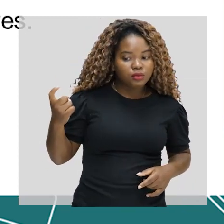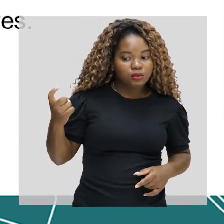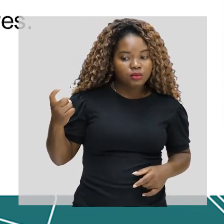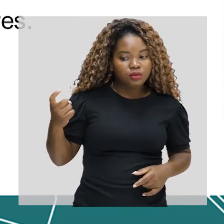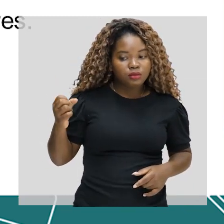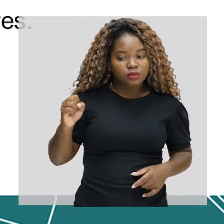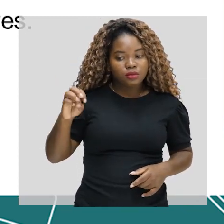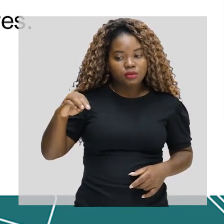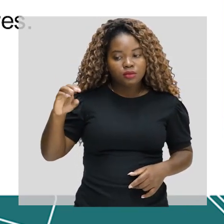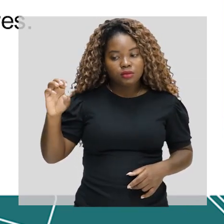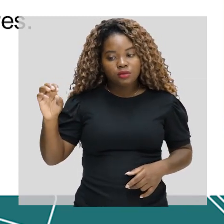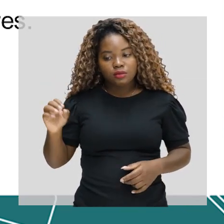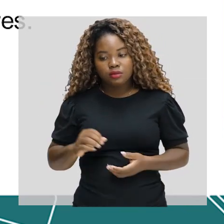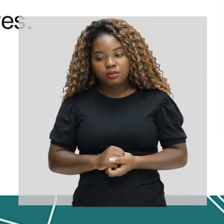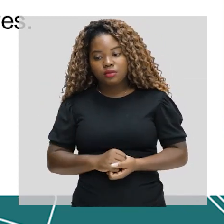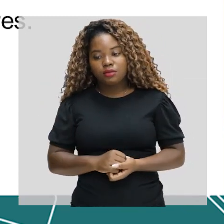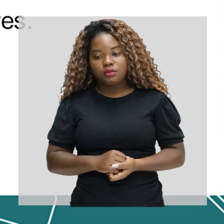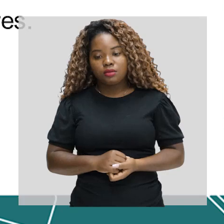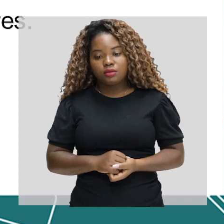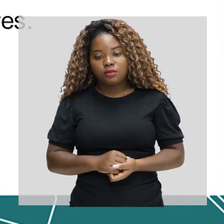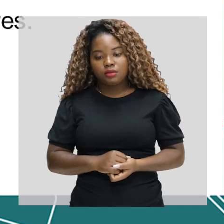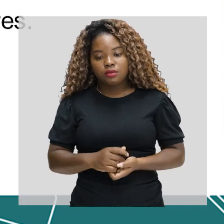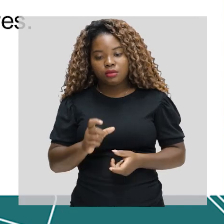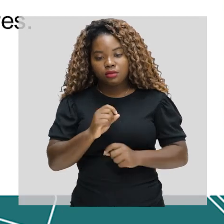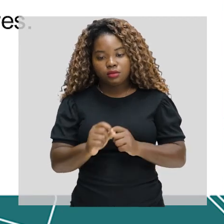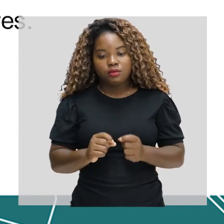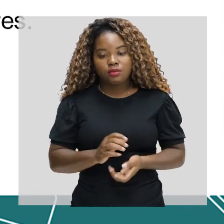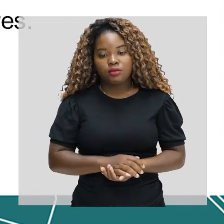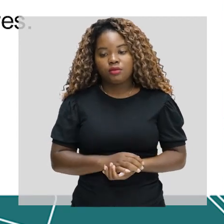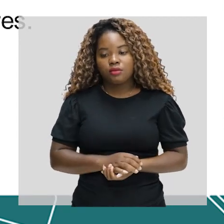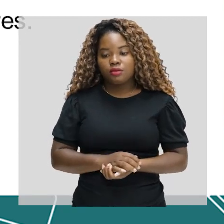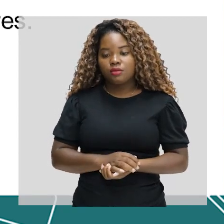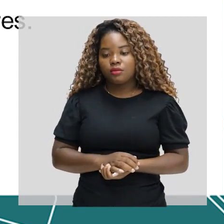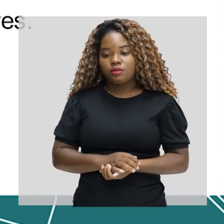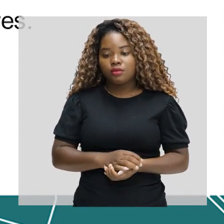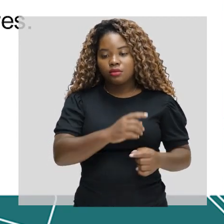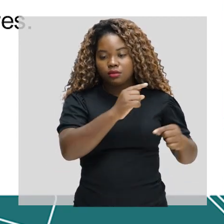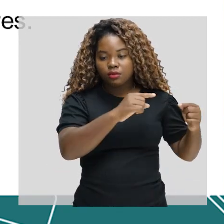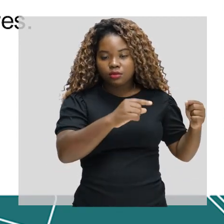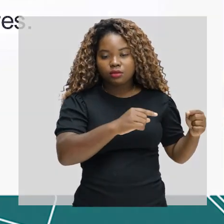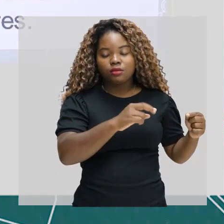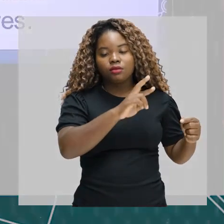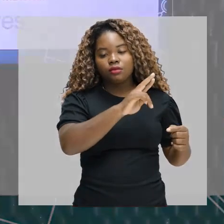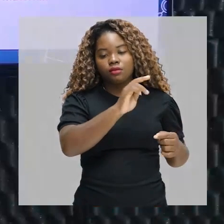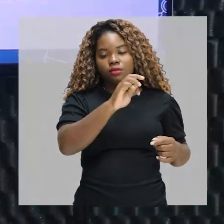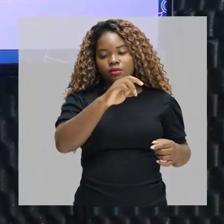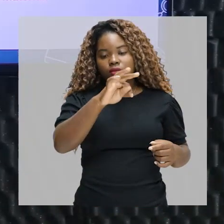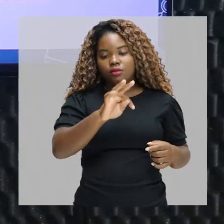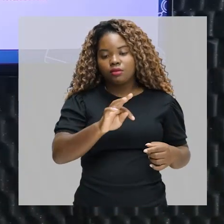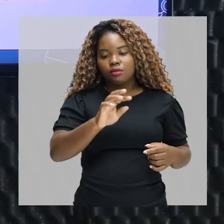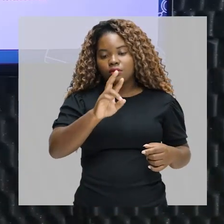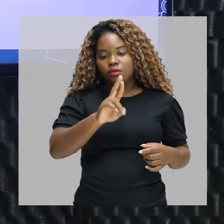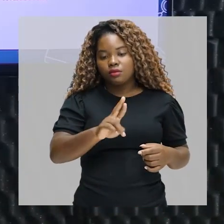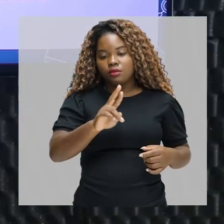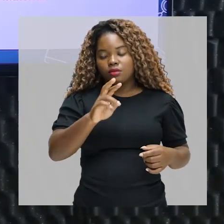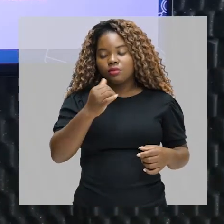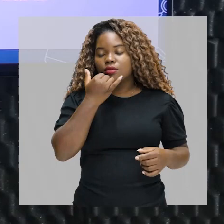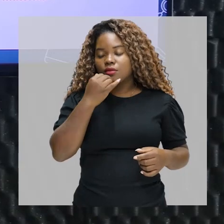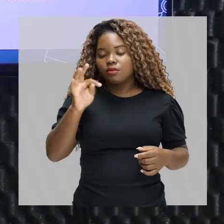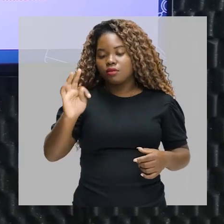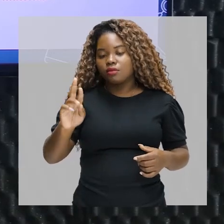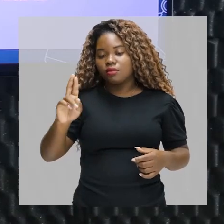transmitida de um transmissor, bem como ele fala, de uma estação transmissora, e chega até um aparelho